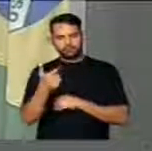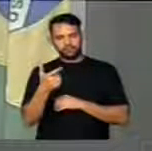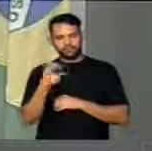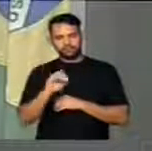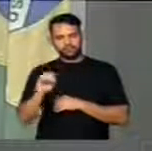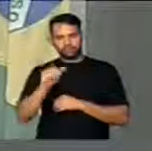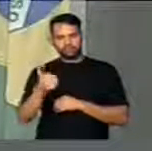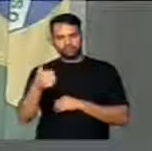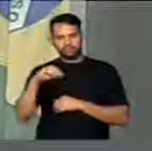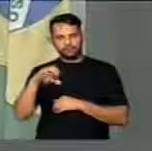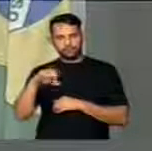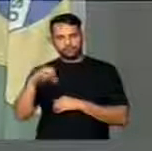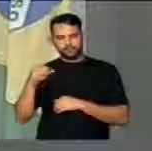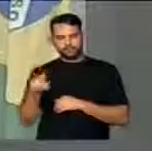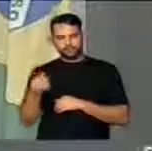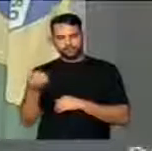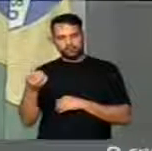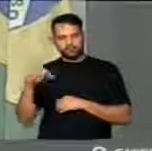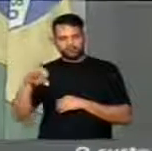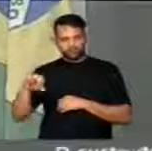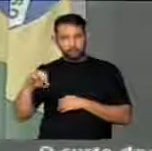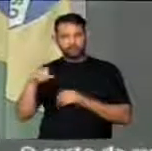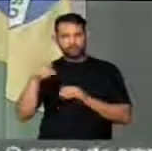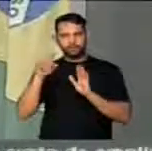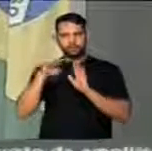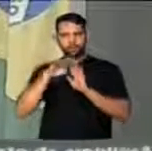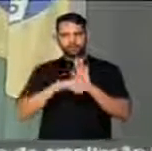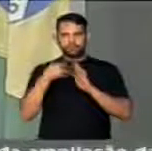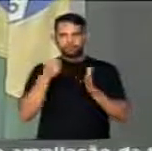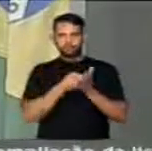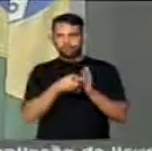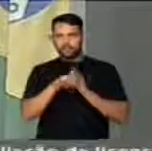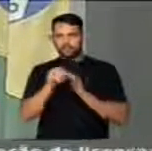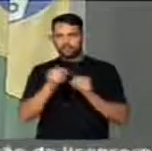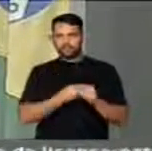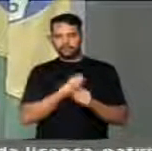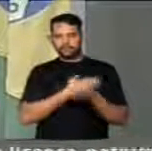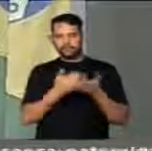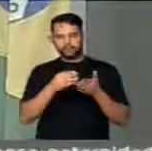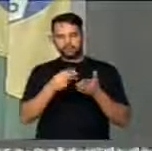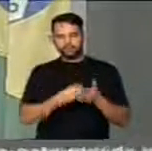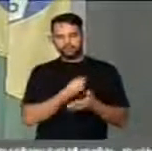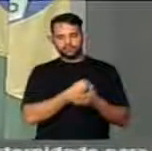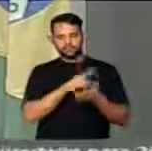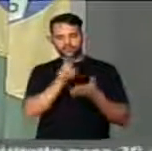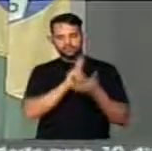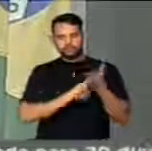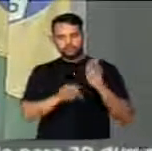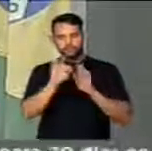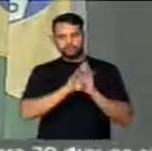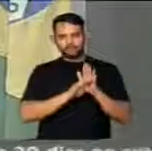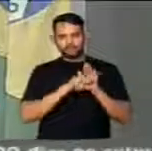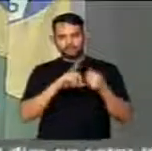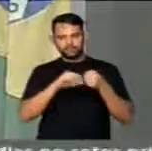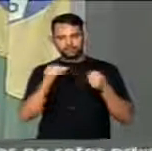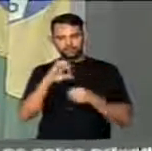O projeto de lei que altera o projeto de lei 1001 de 21 de outubro